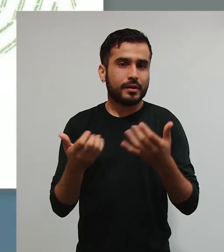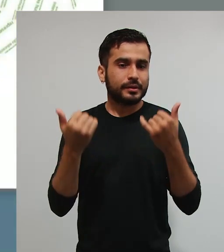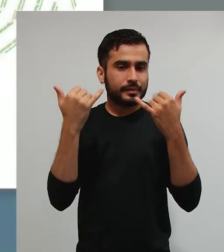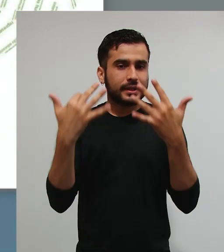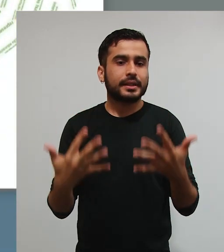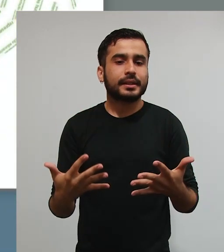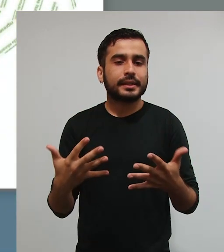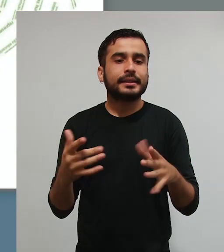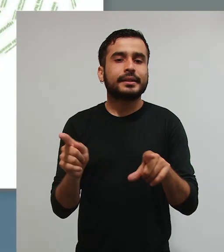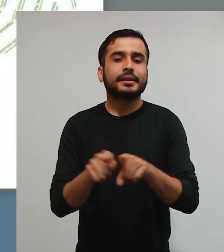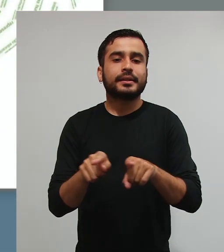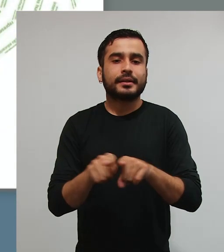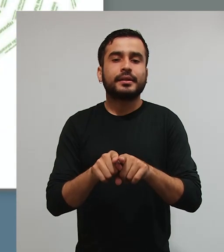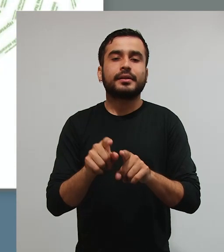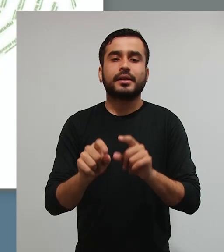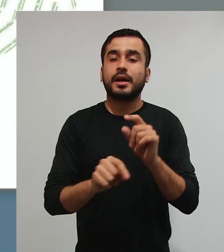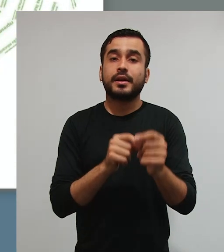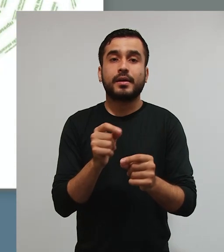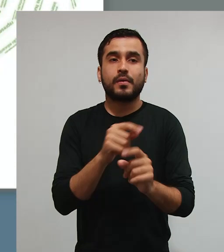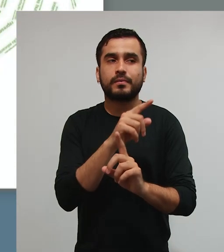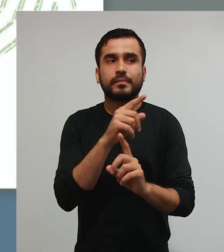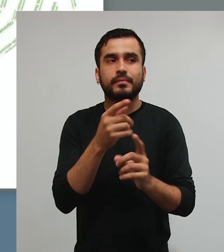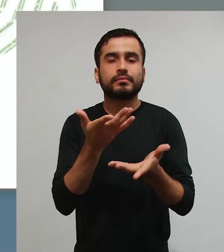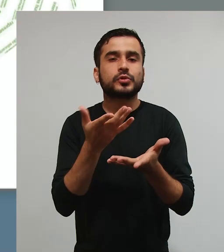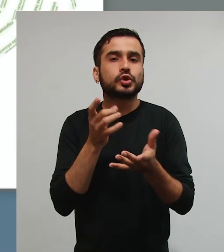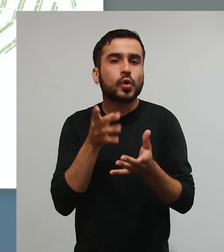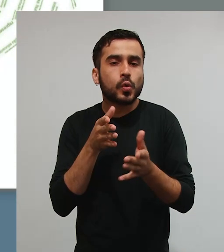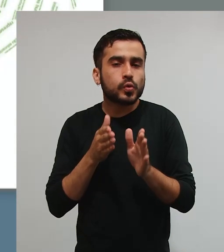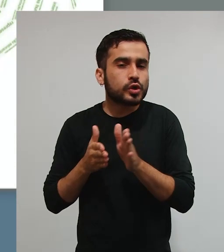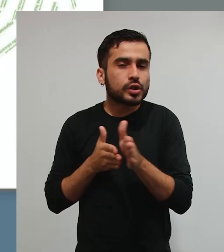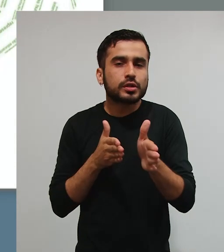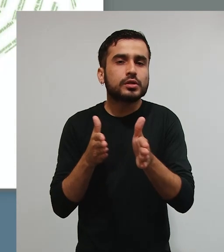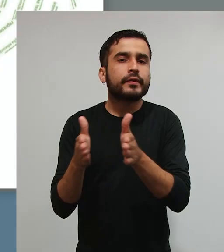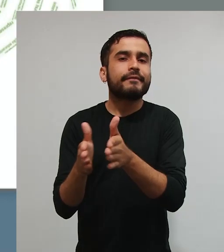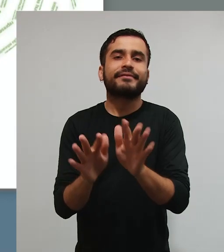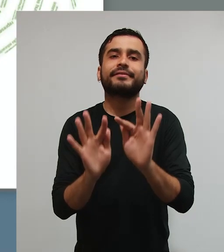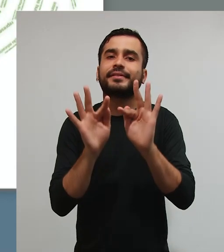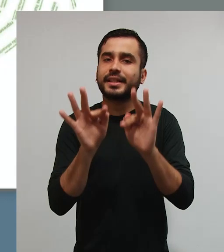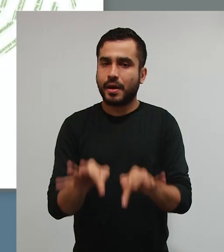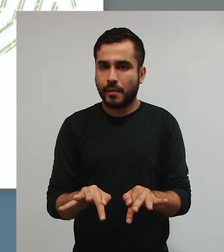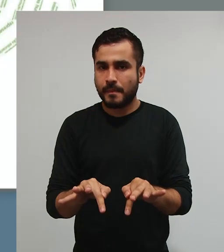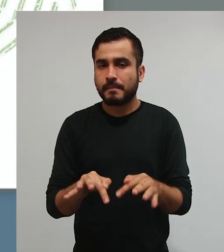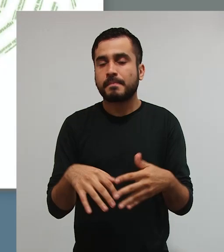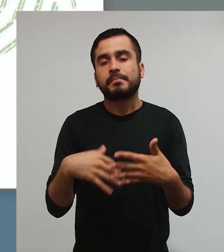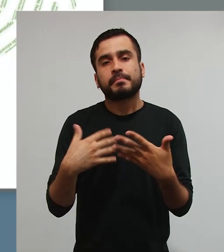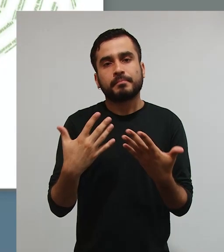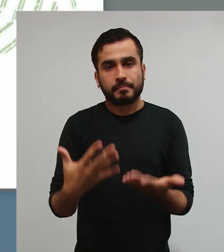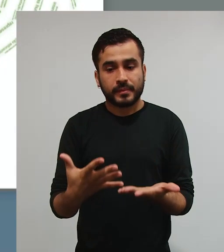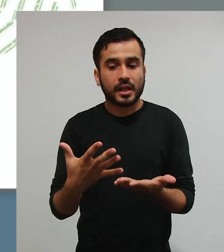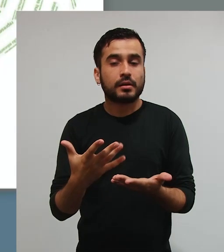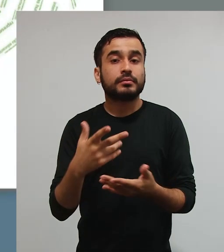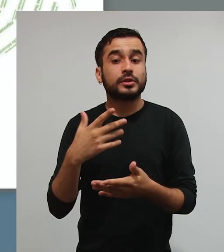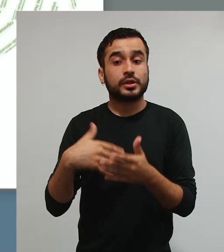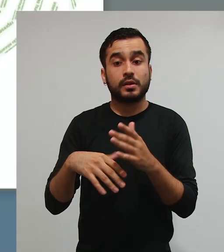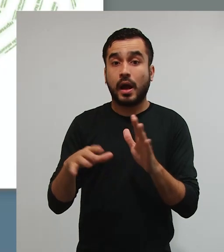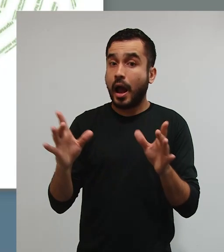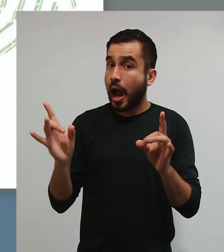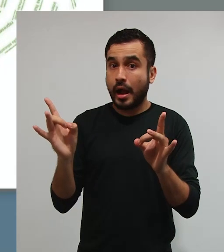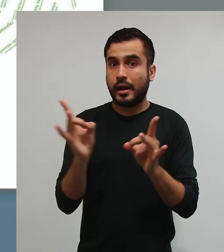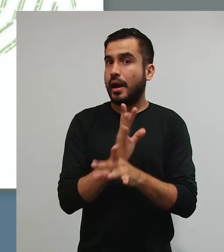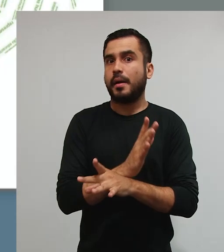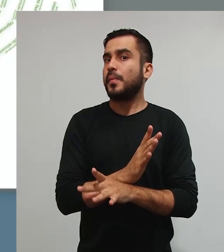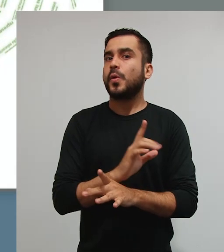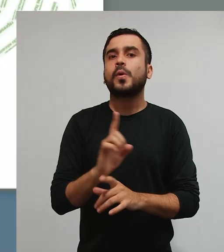importante, os encaminhamentos finais. Bom, então depois dessa visita da formação, ela não se encerra